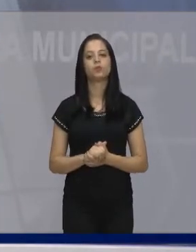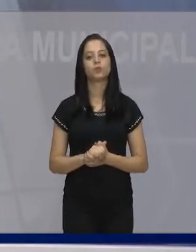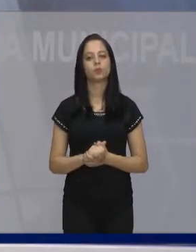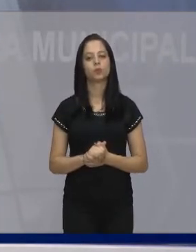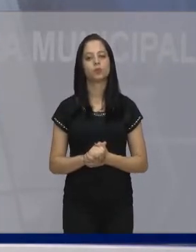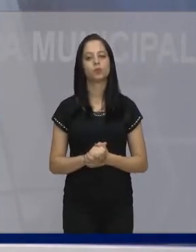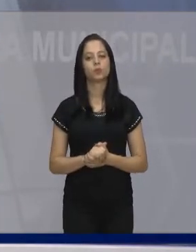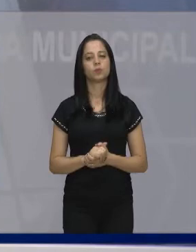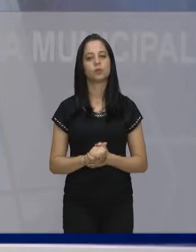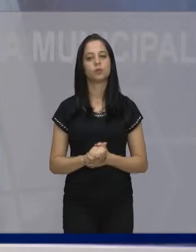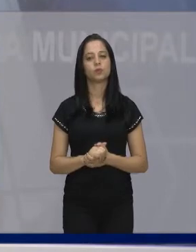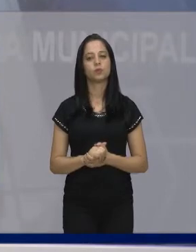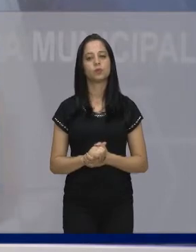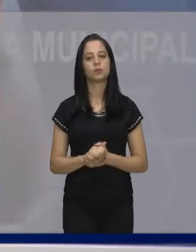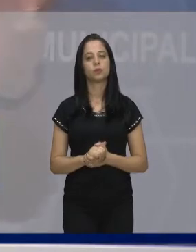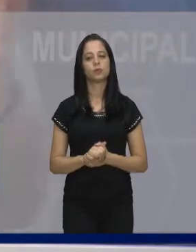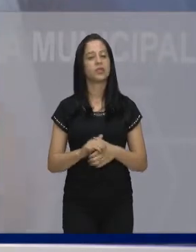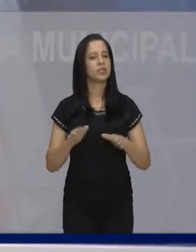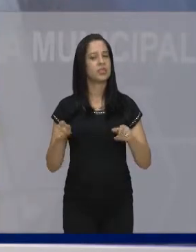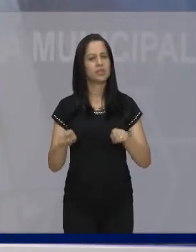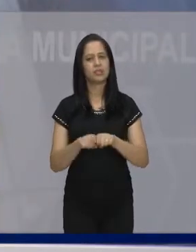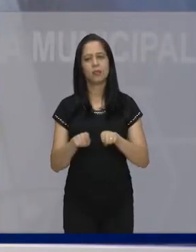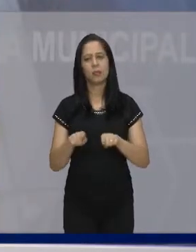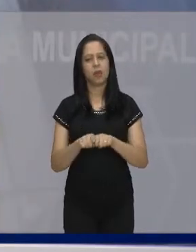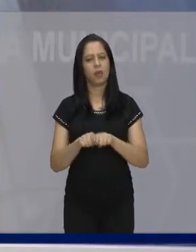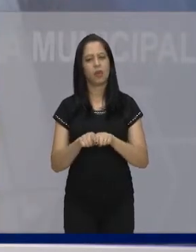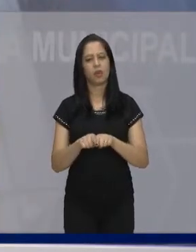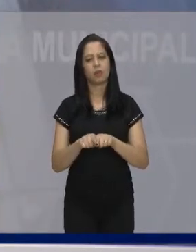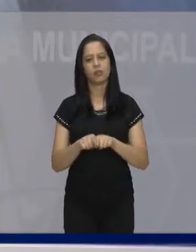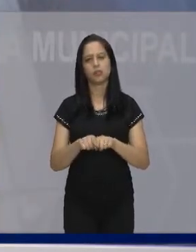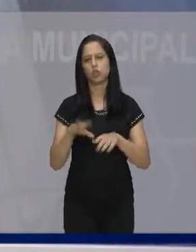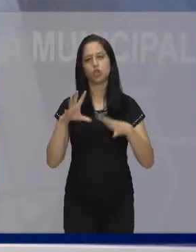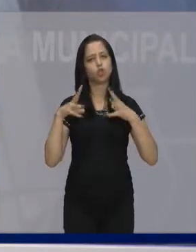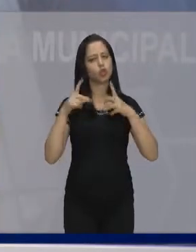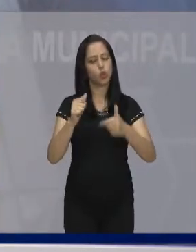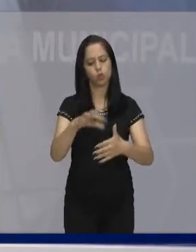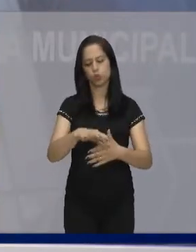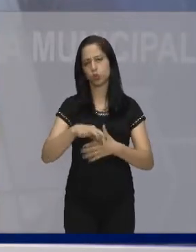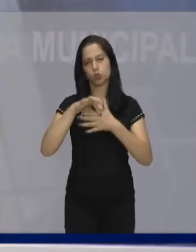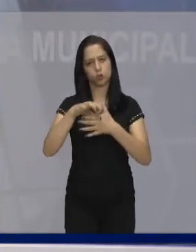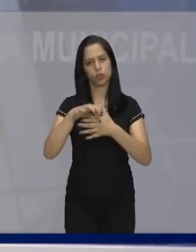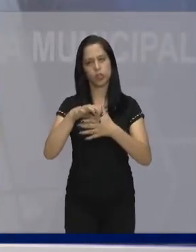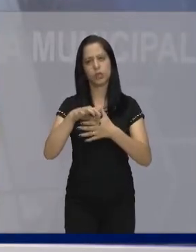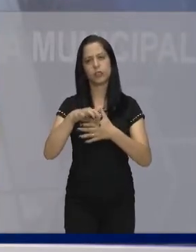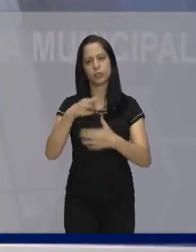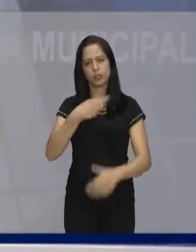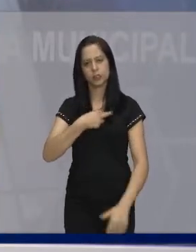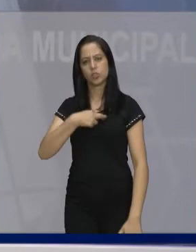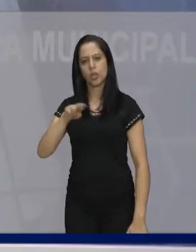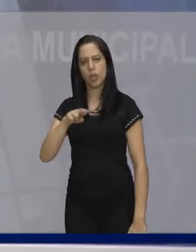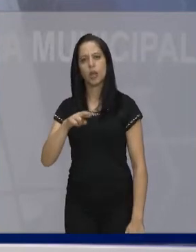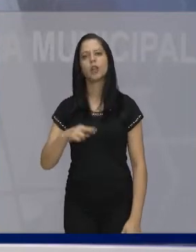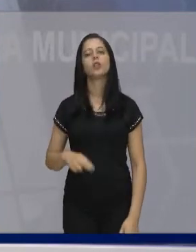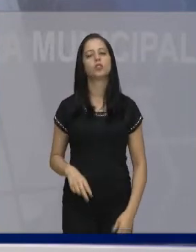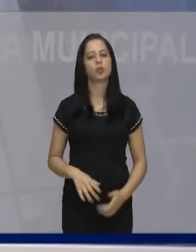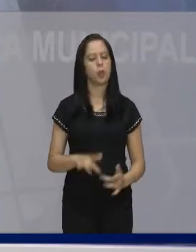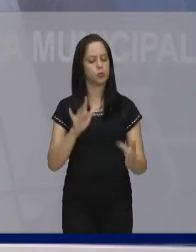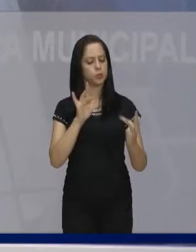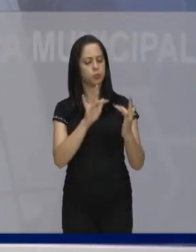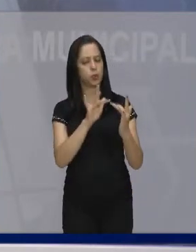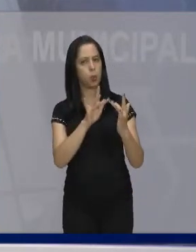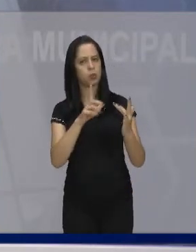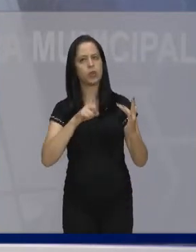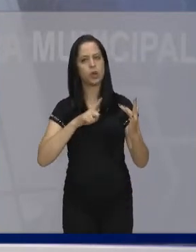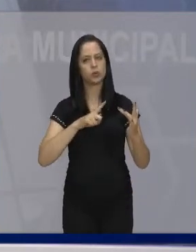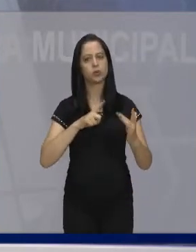também. Entre todos os outros líderes religiosos que nós vamos estar em contato, o Contur através da Aline, a